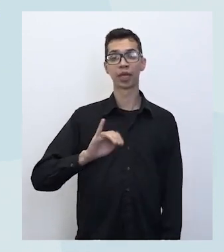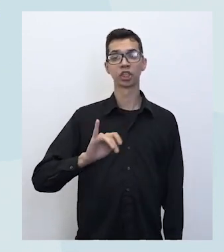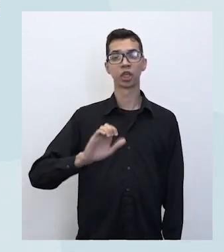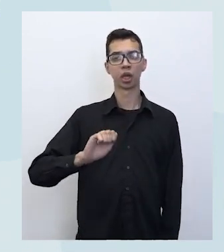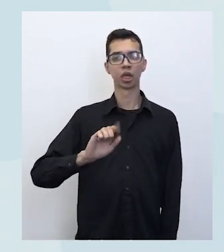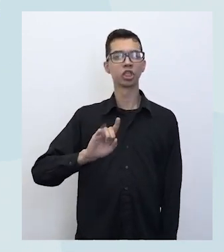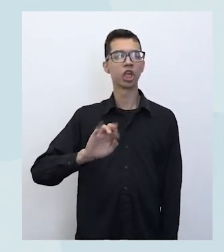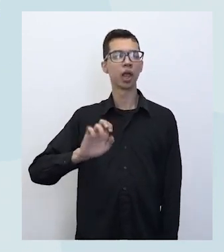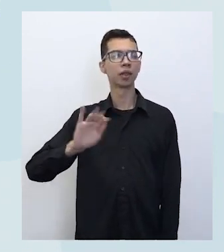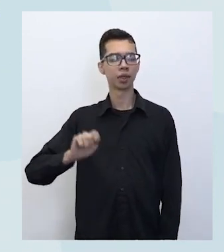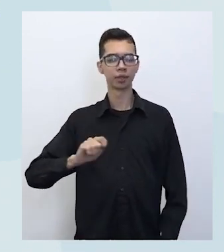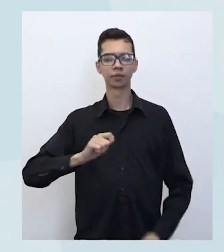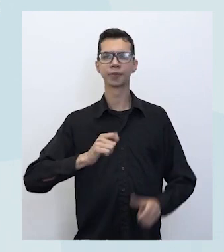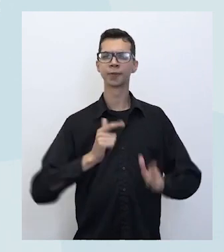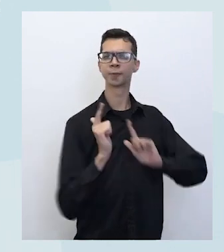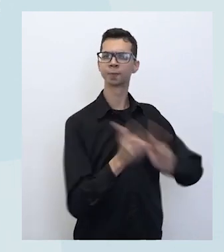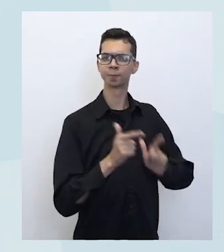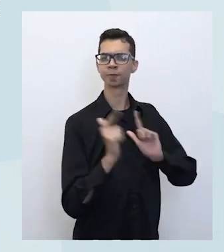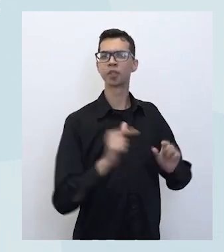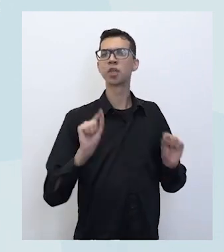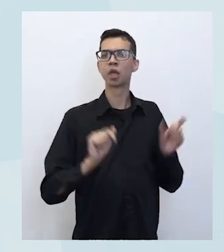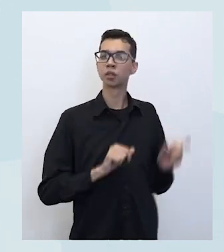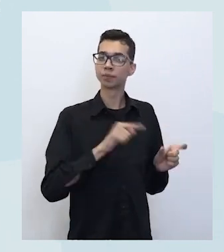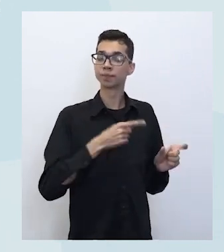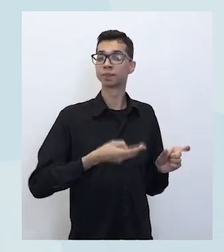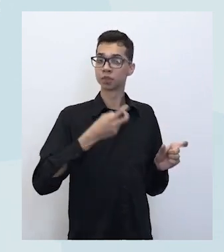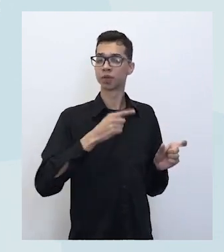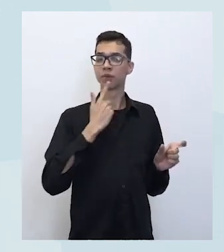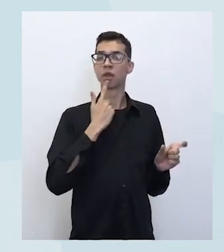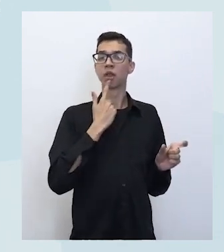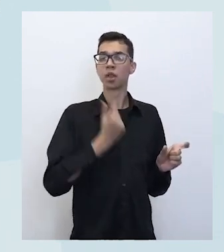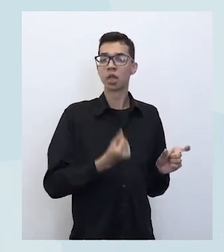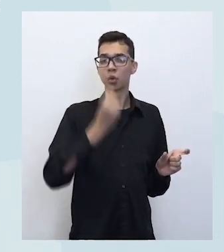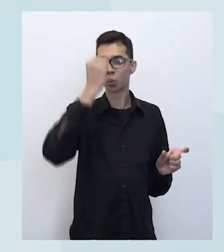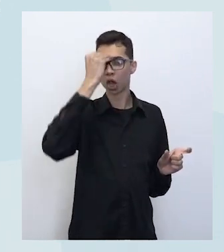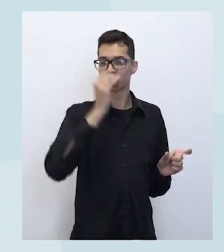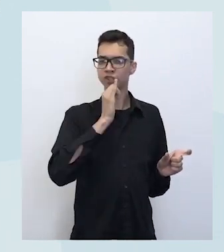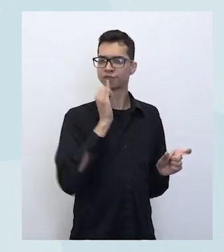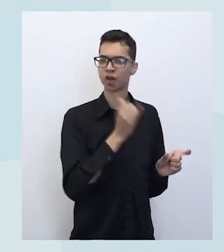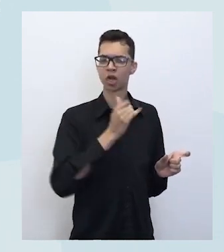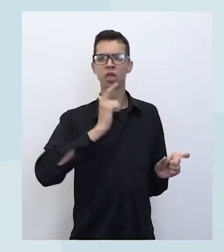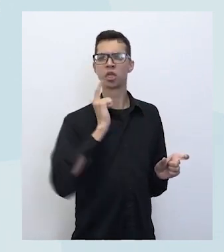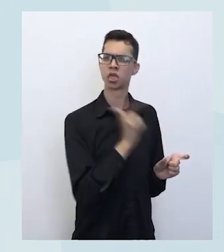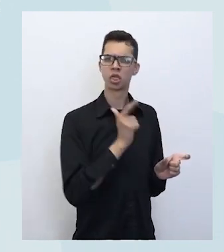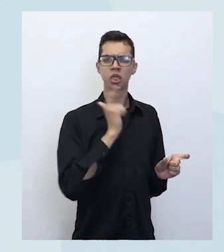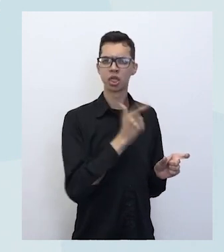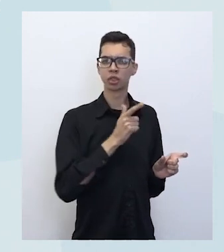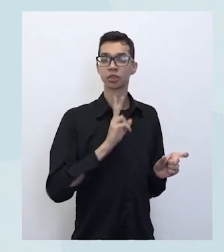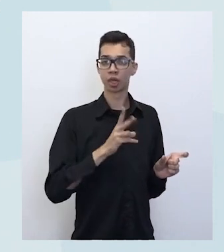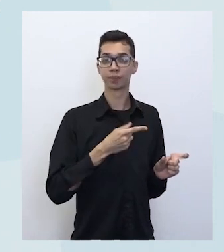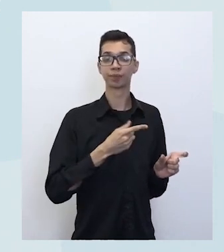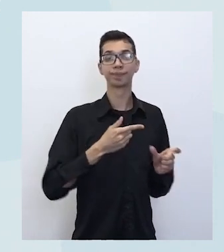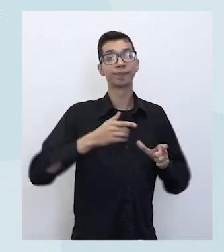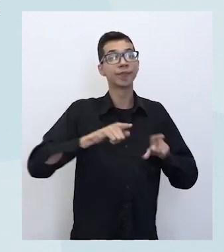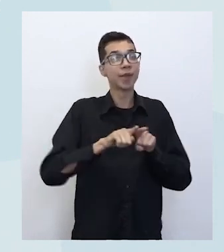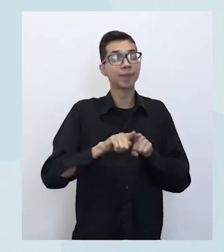Geralmente a pessoa satirizada é identificada. Linguagem agressiva, direta, por vezes obscena. E a presença